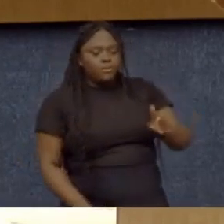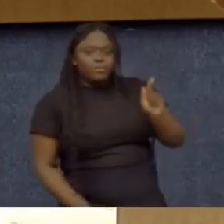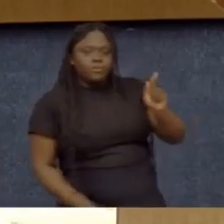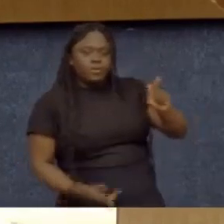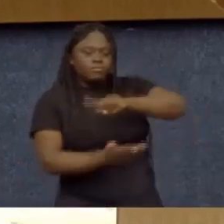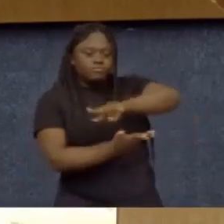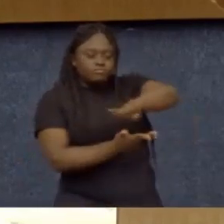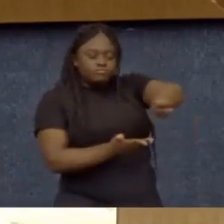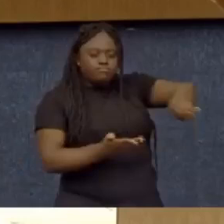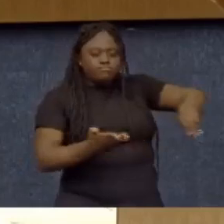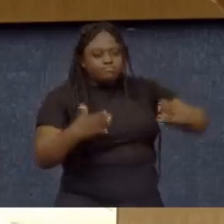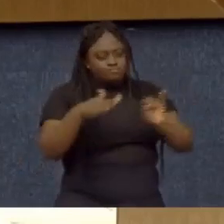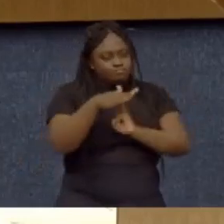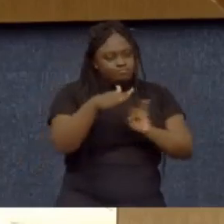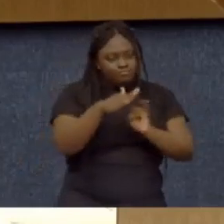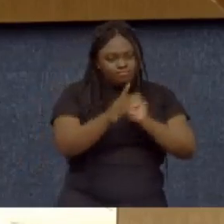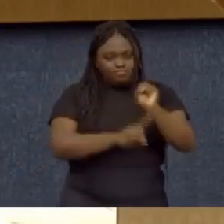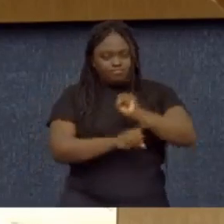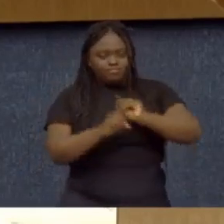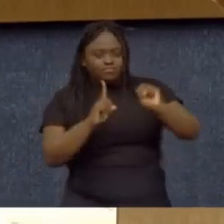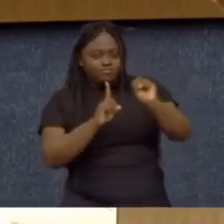instituições sociais.